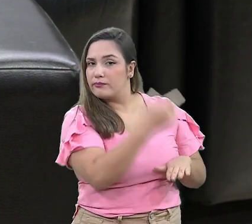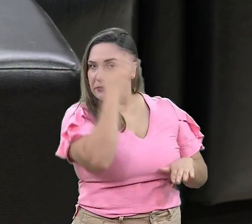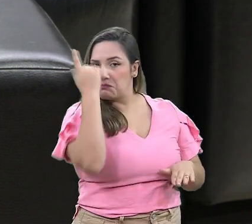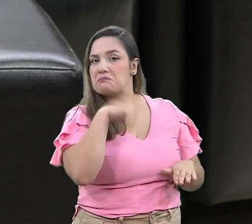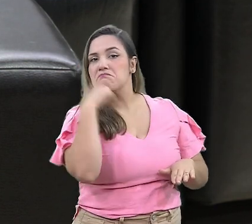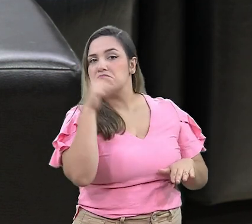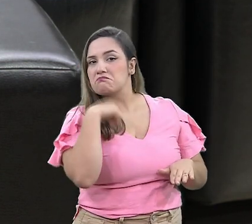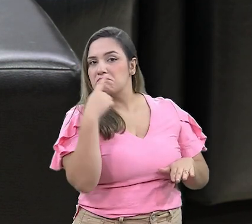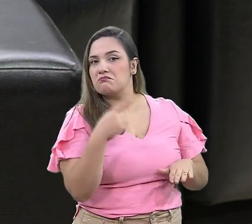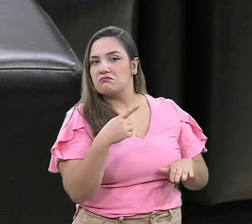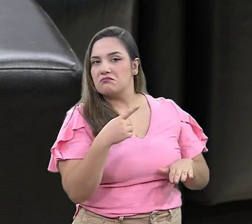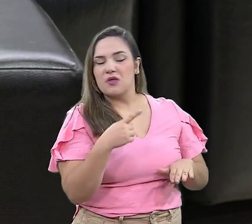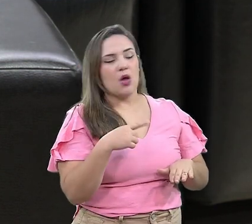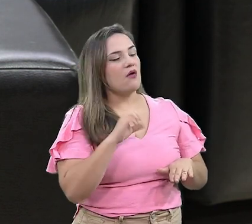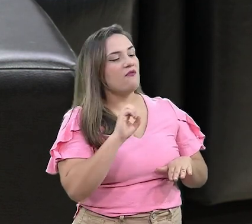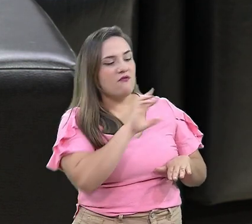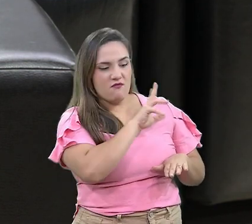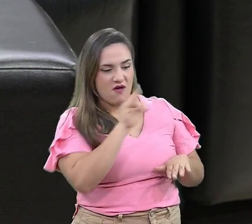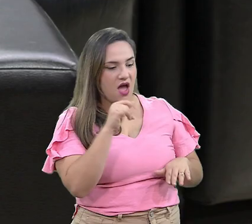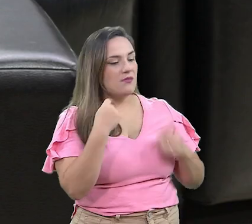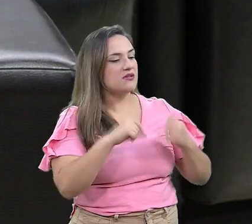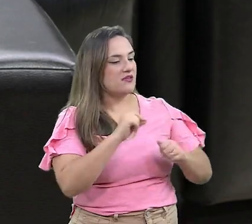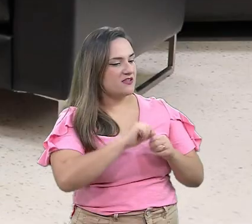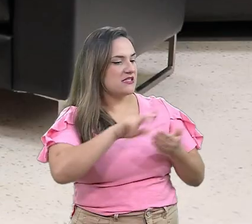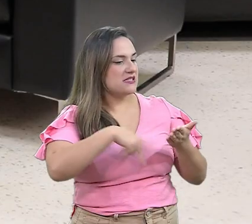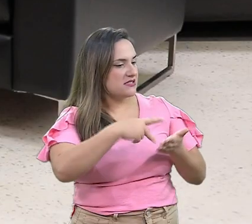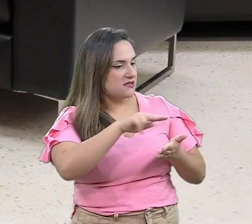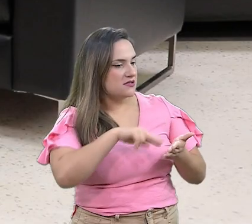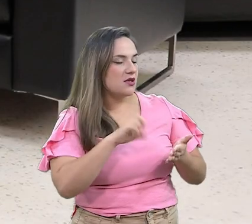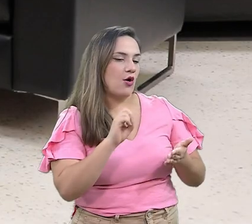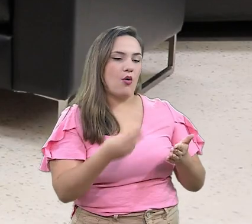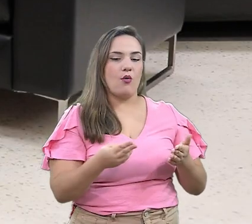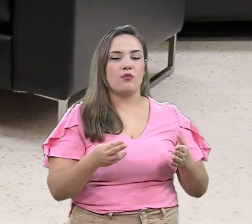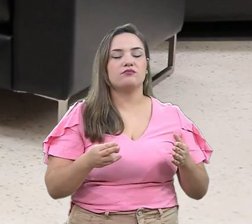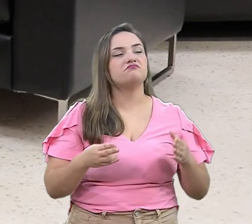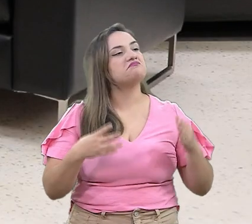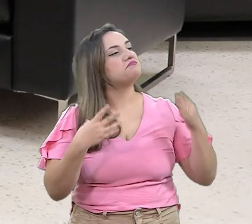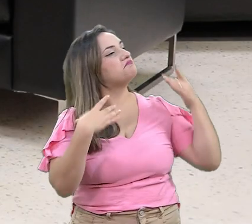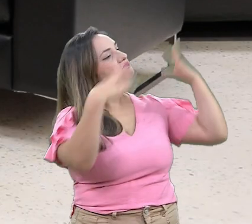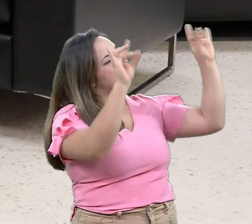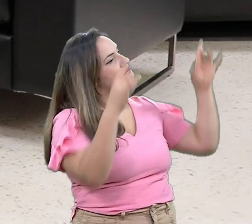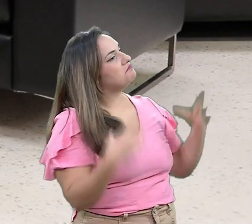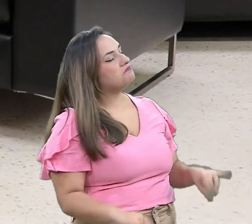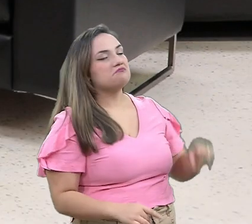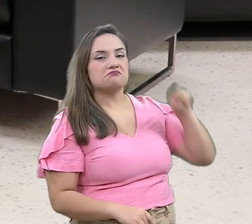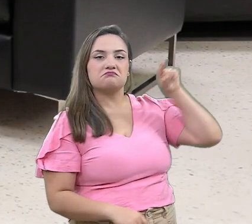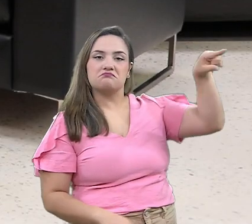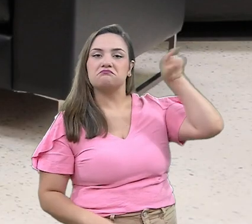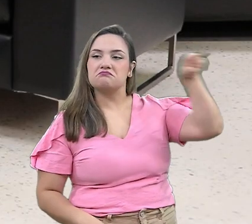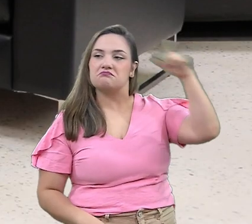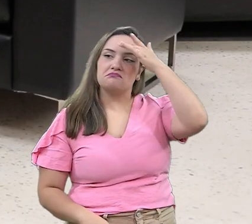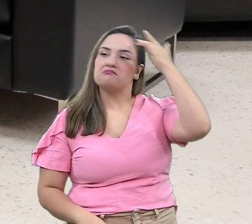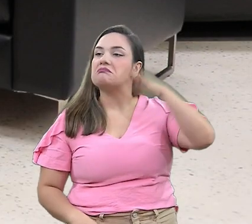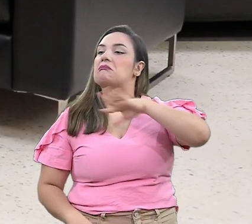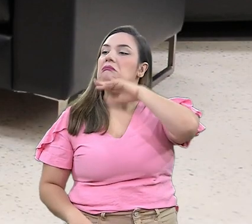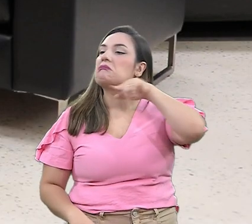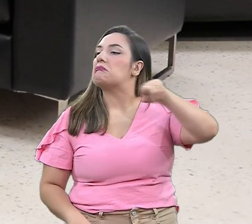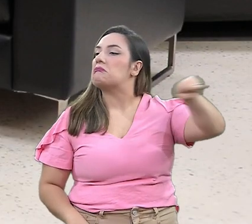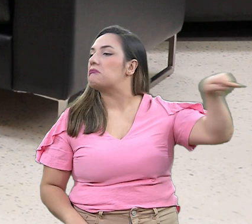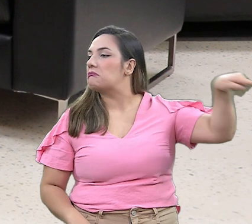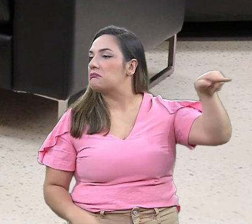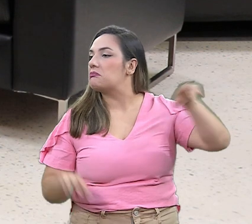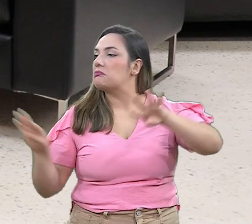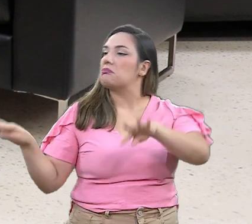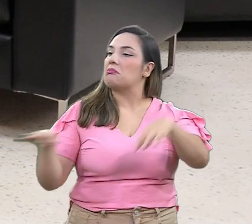vexatória, como a famosa dancinha, né? Ou coloco um cartaz lá. E também outra forma